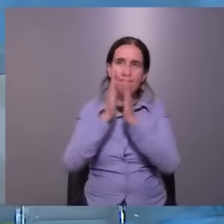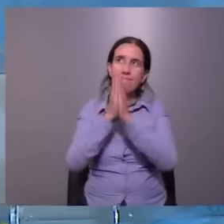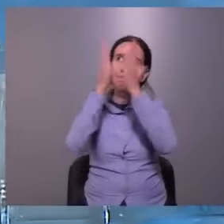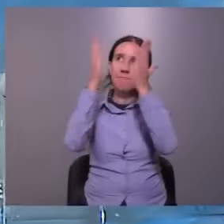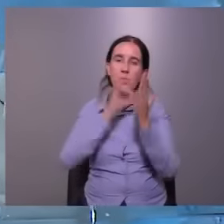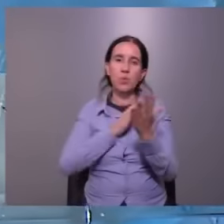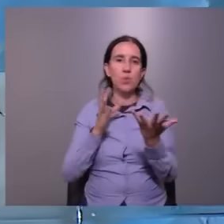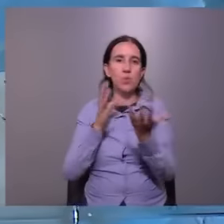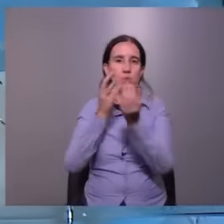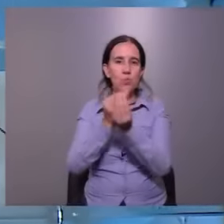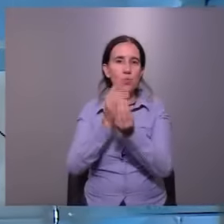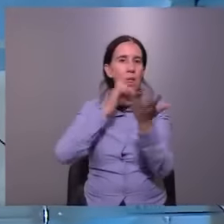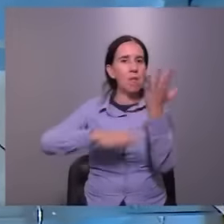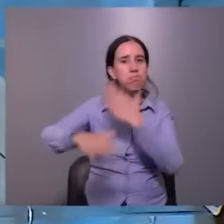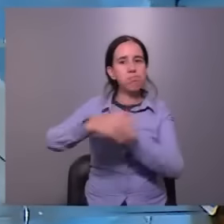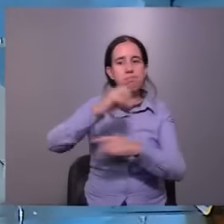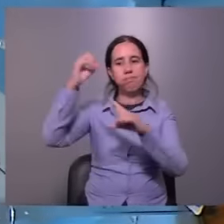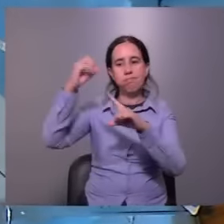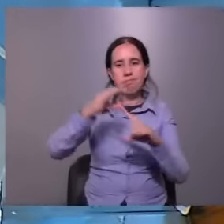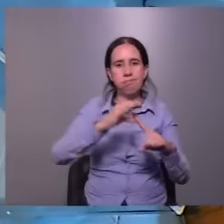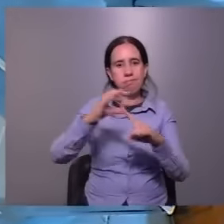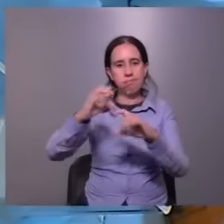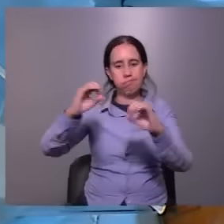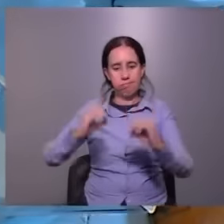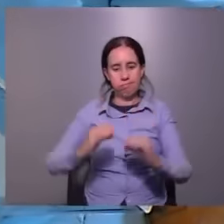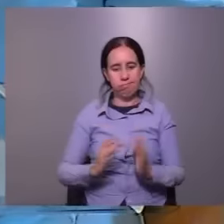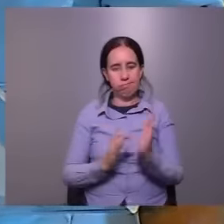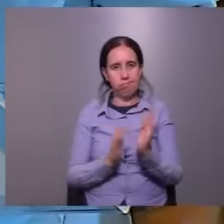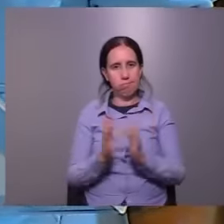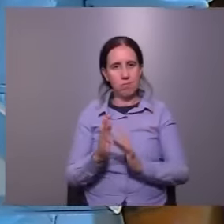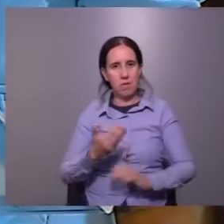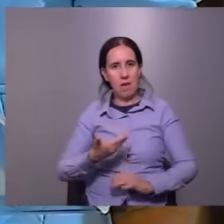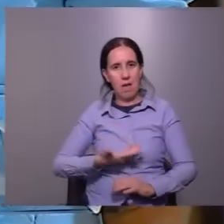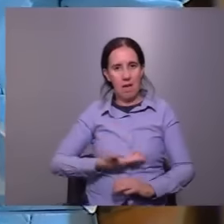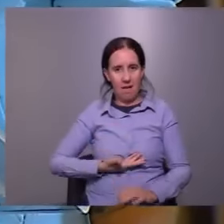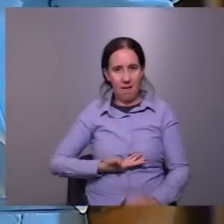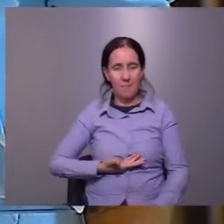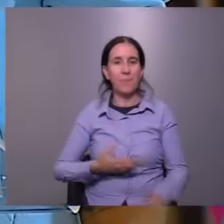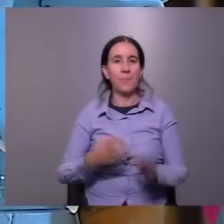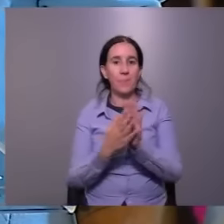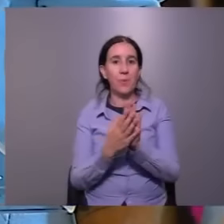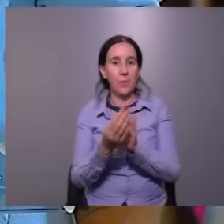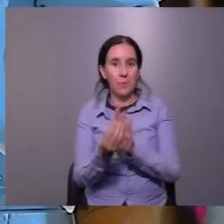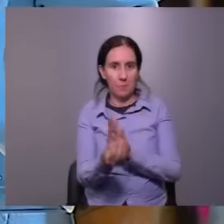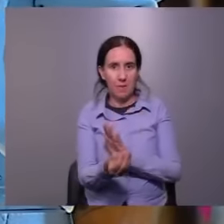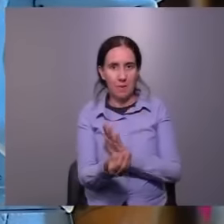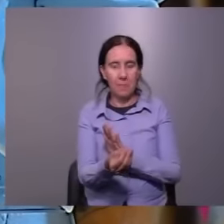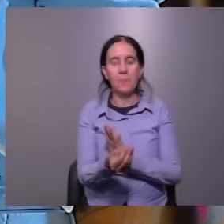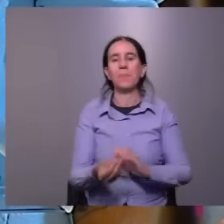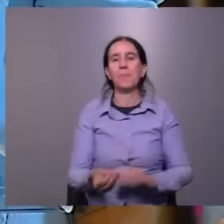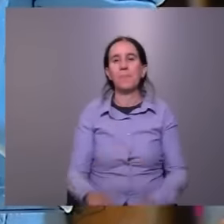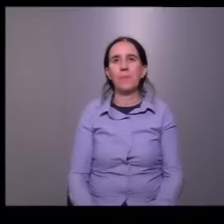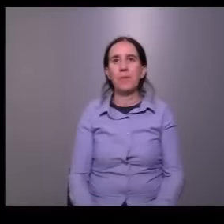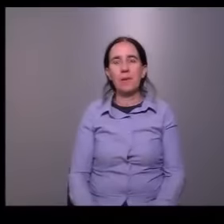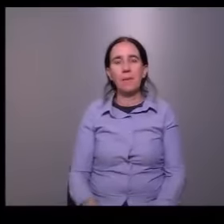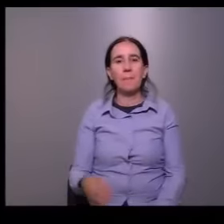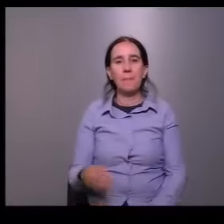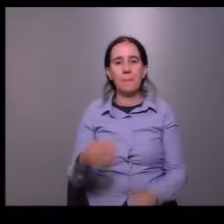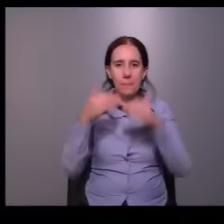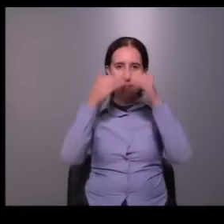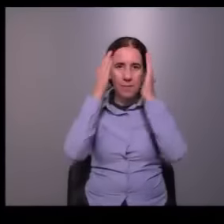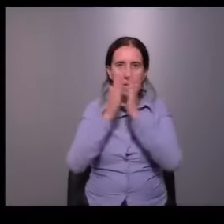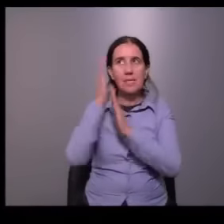livrai-nos do mal. Dios te salve María, llena eres de gracia, el Señor es contigo. Bendita tú eres entre